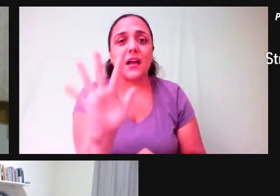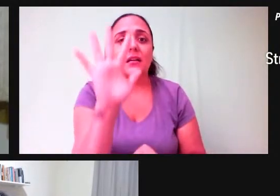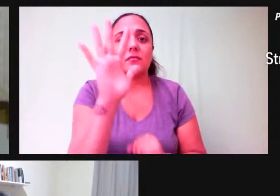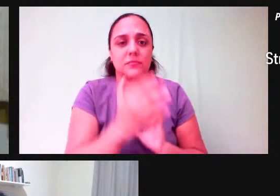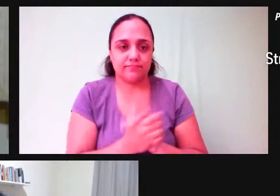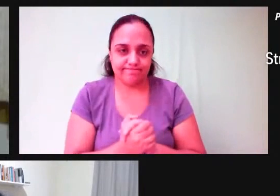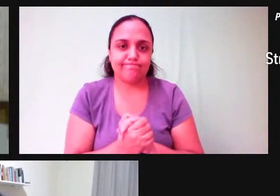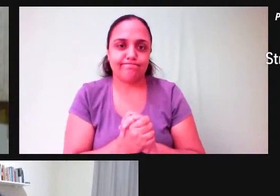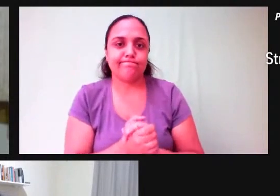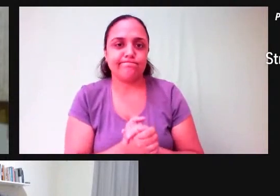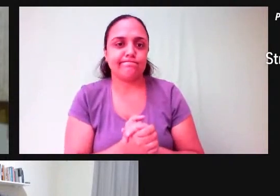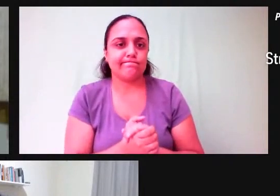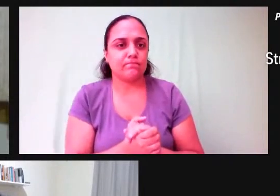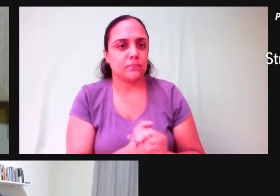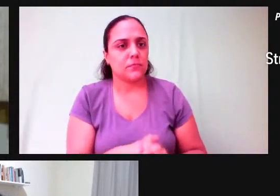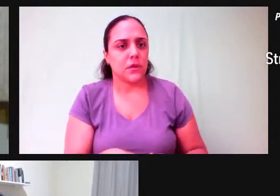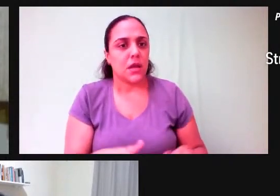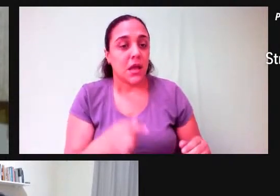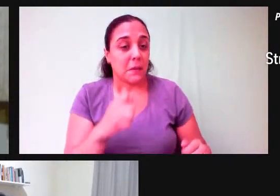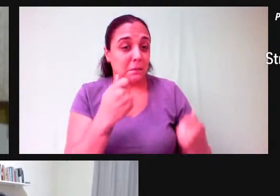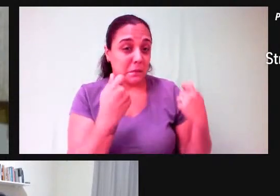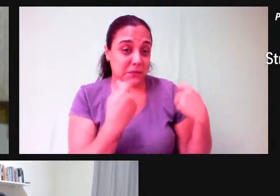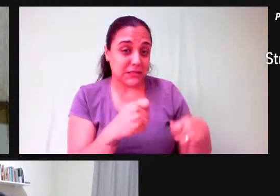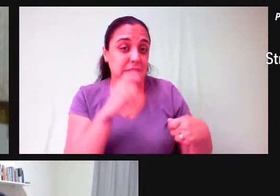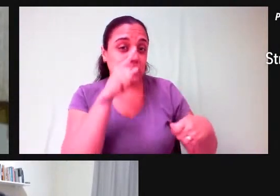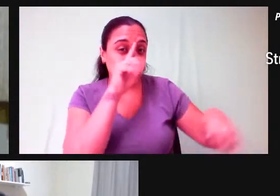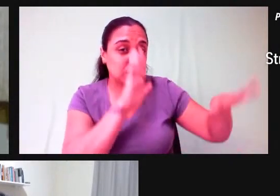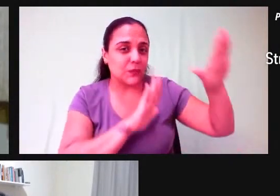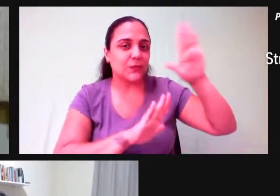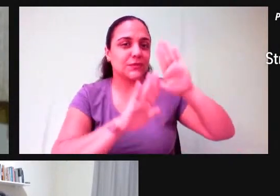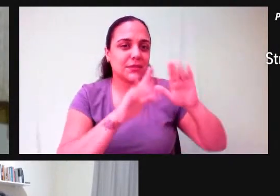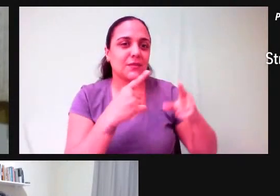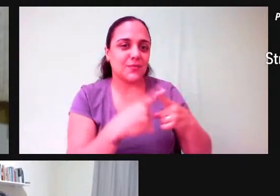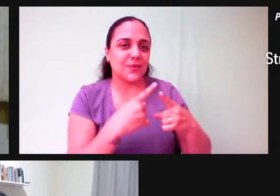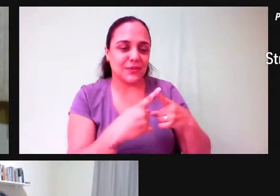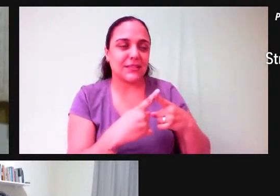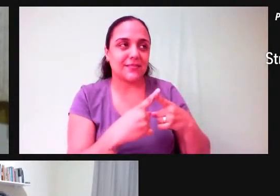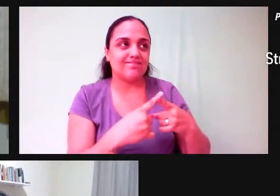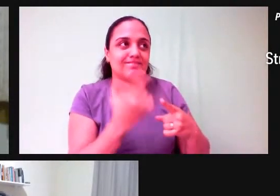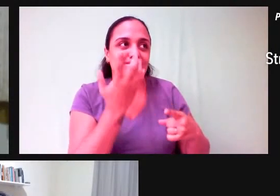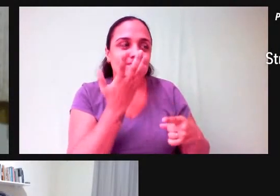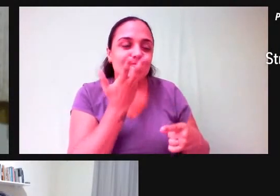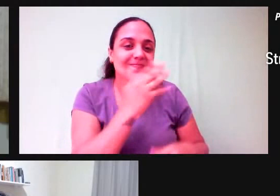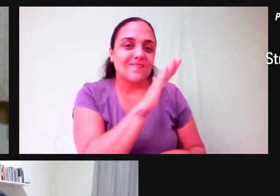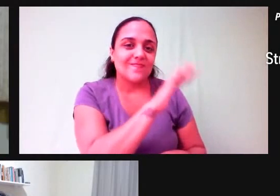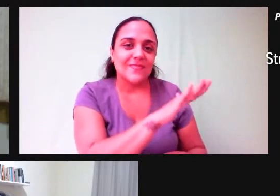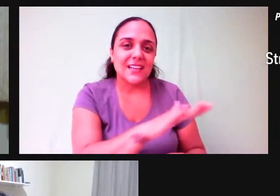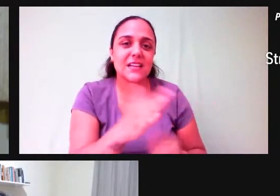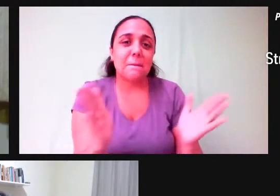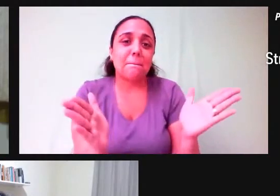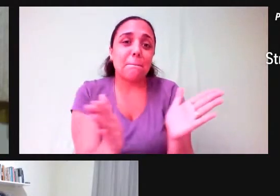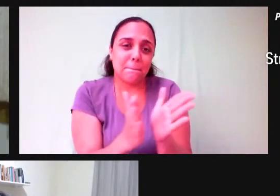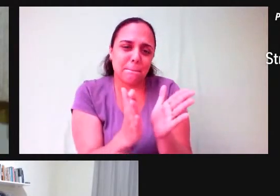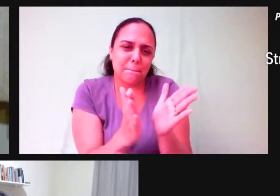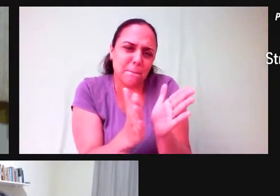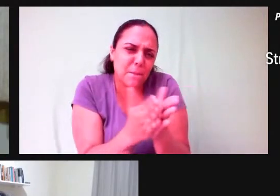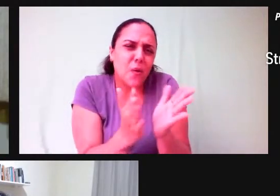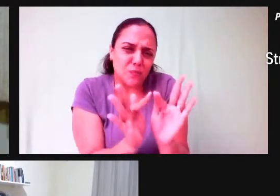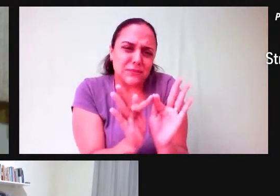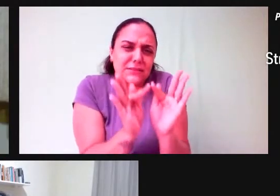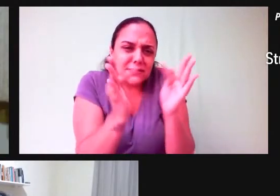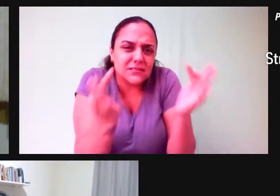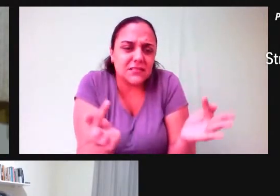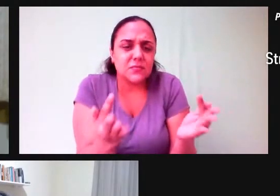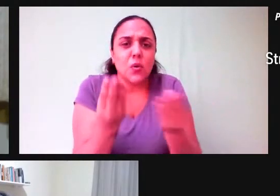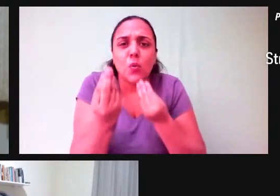Lucas, também excelente. A gente precisa ter um olhar diferenciado para as crianças, né, de baixa renda, que já tem uma restrição na dieta,